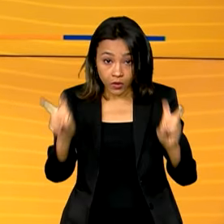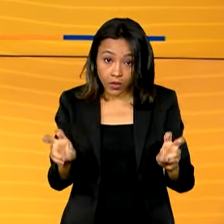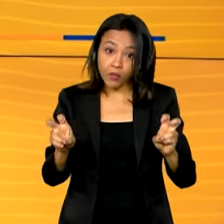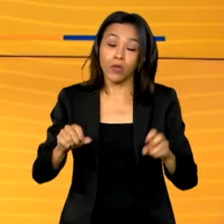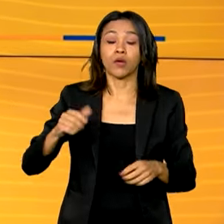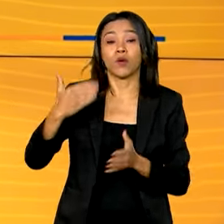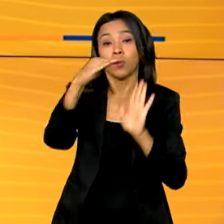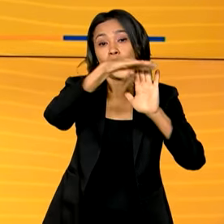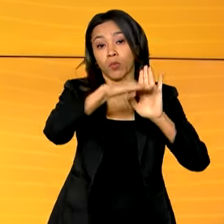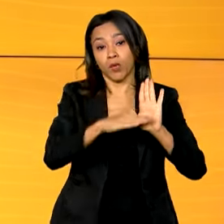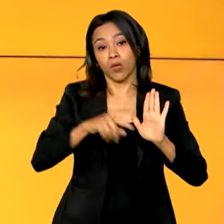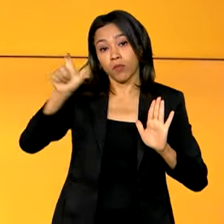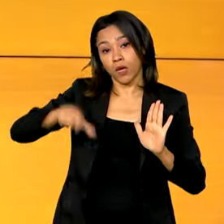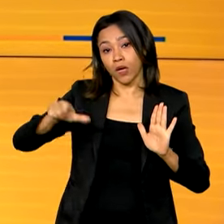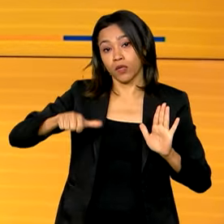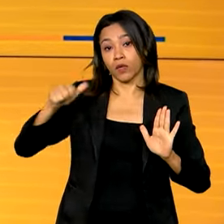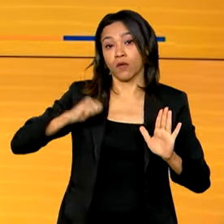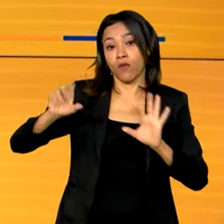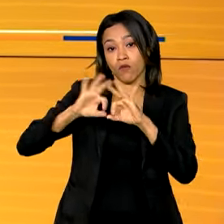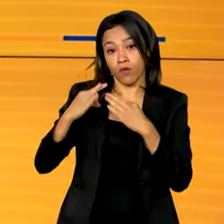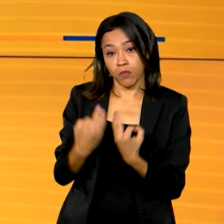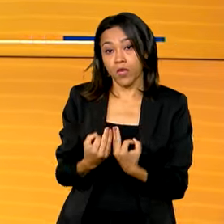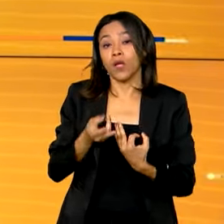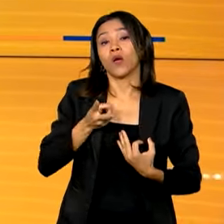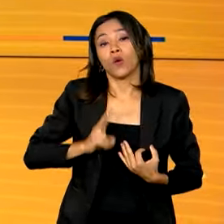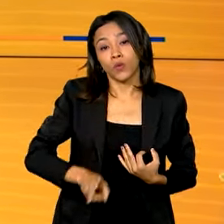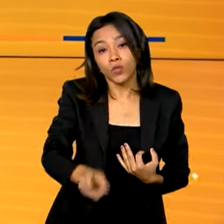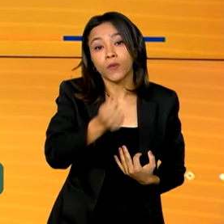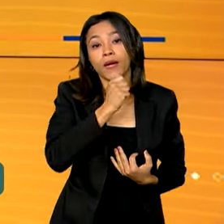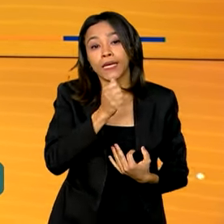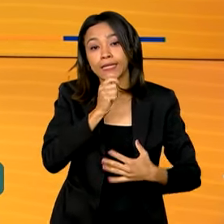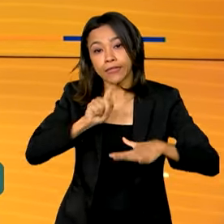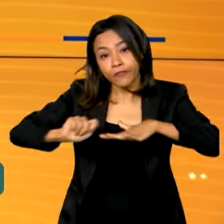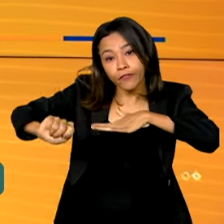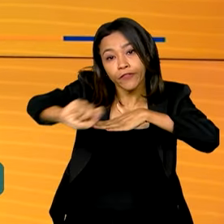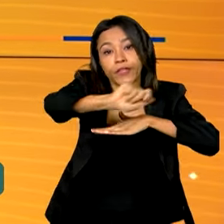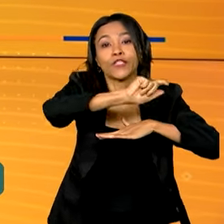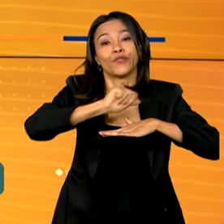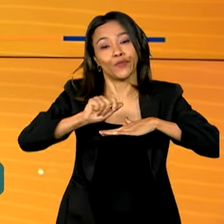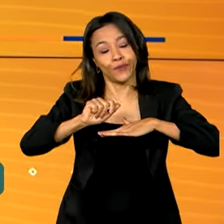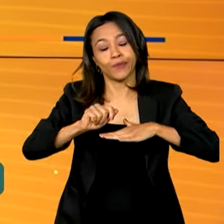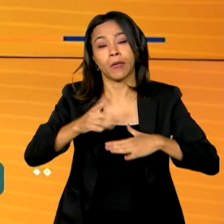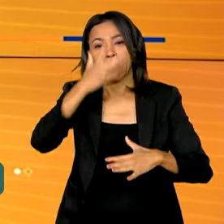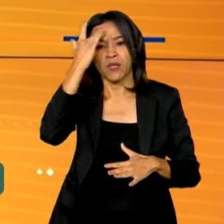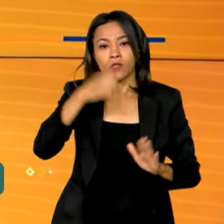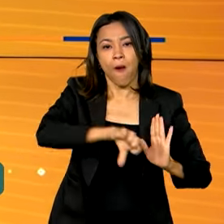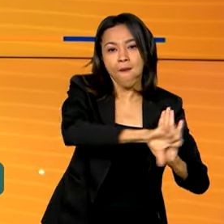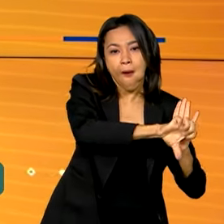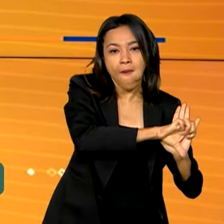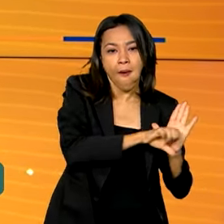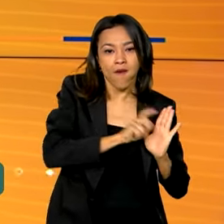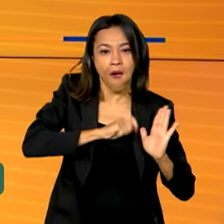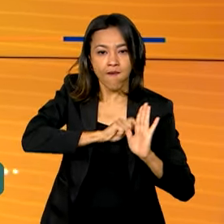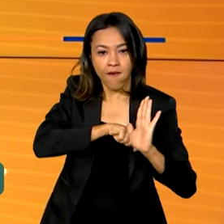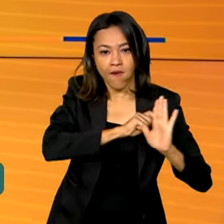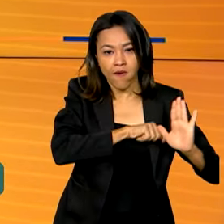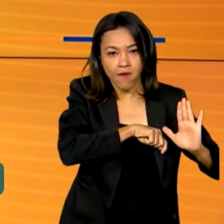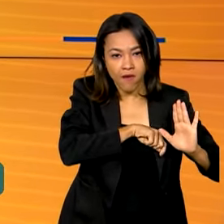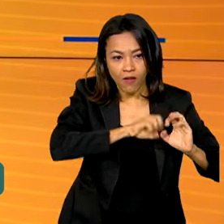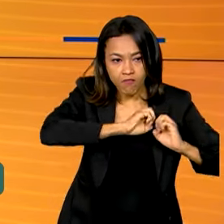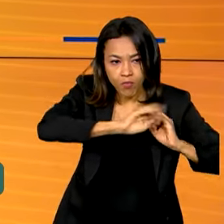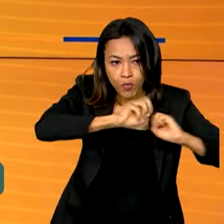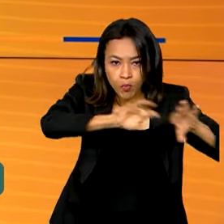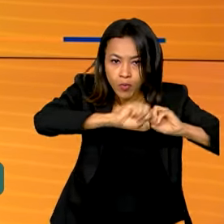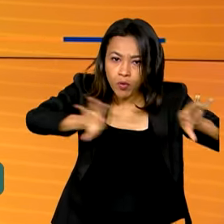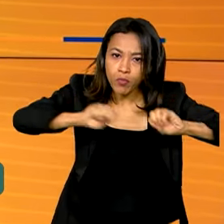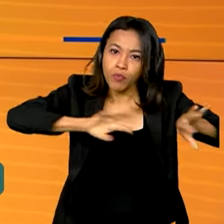Bolsa Família do governo federal segue sendo alvo de fake news. Desta vez, criminosos estão enviando mensagens falsas